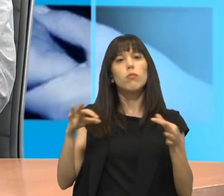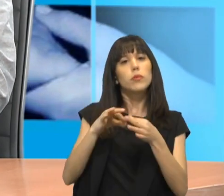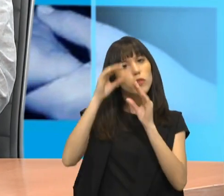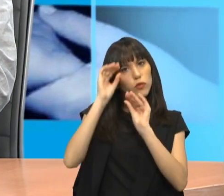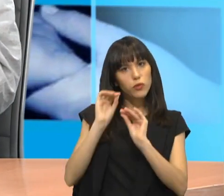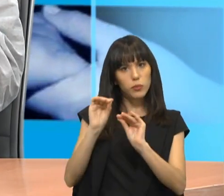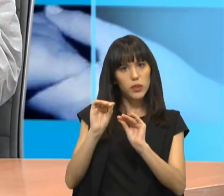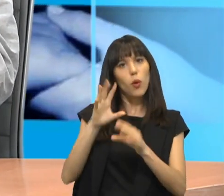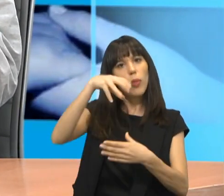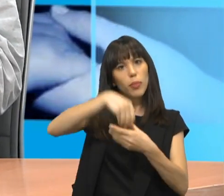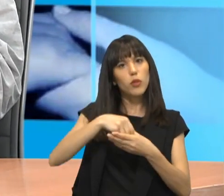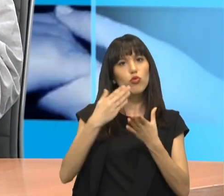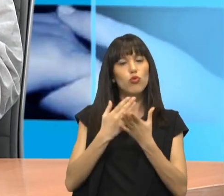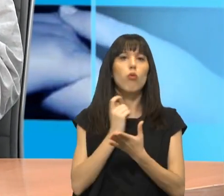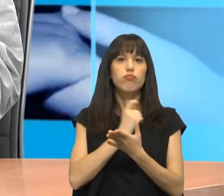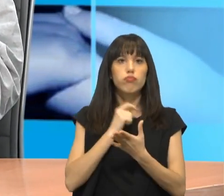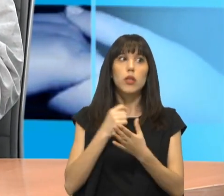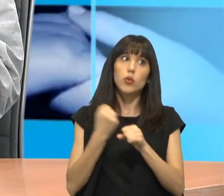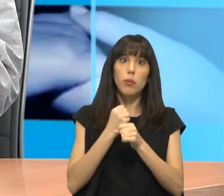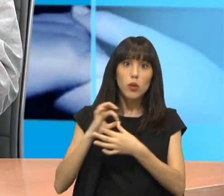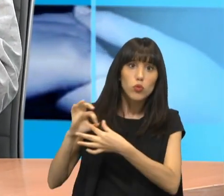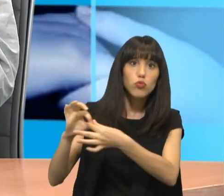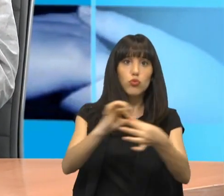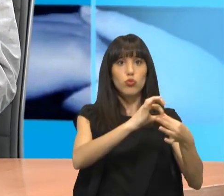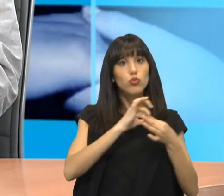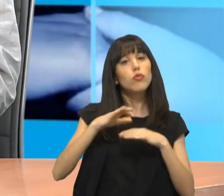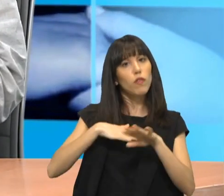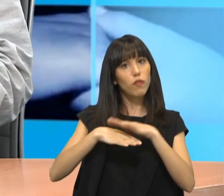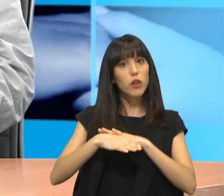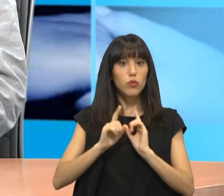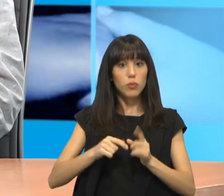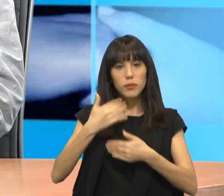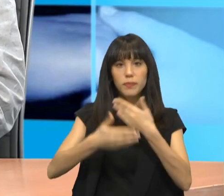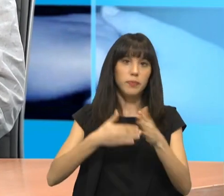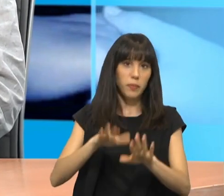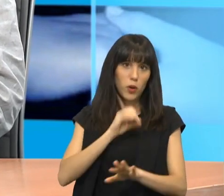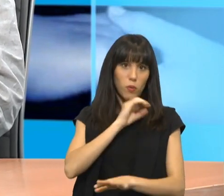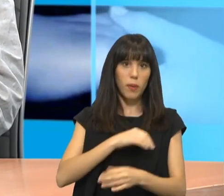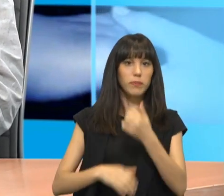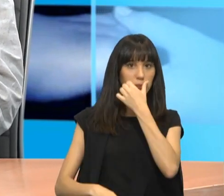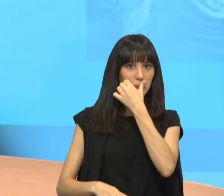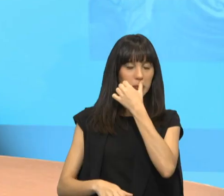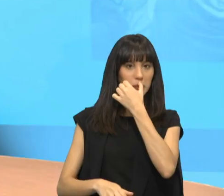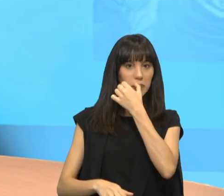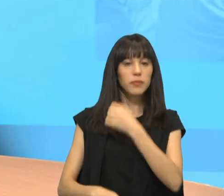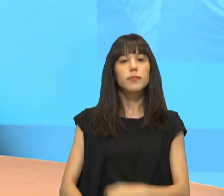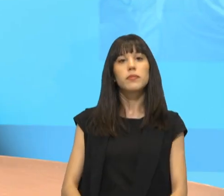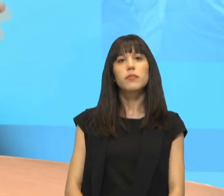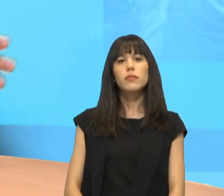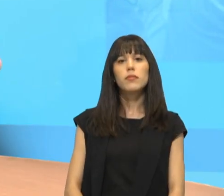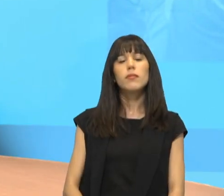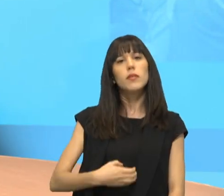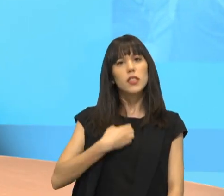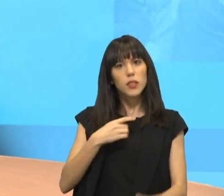nos seminários, portanto, acho que é um trabalho conjunto que vai ser feito e que começou a ser feito e que não vai parar. E sente-se a necessidade de cada vez mais